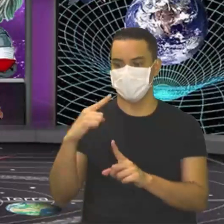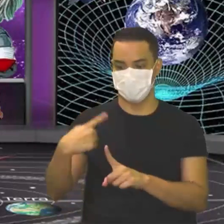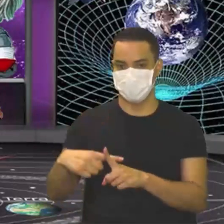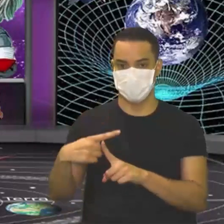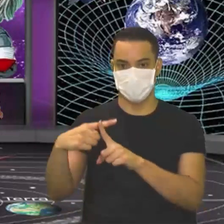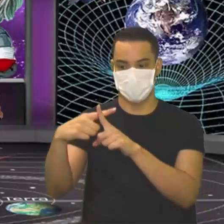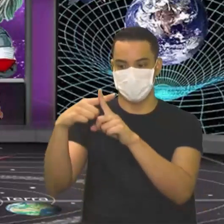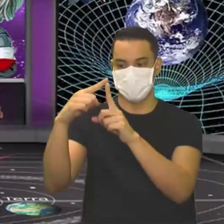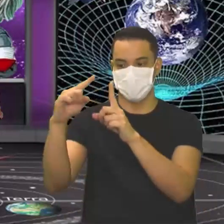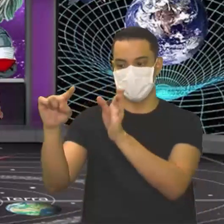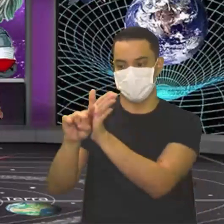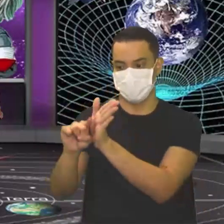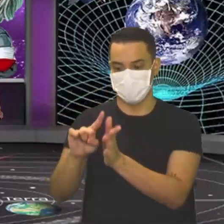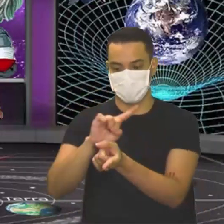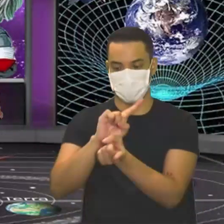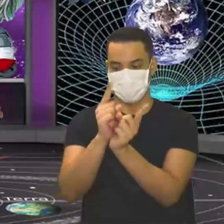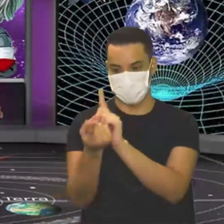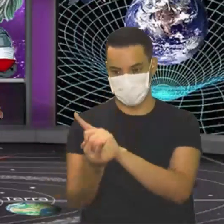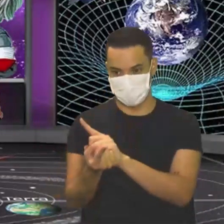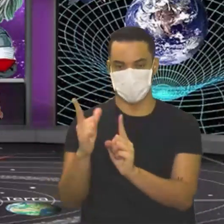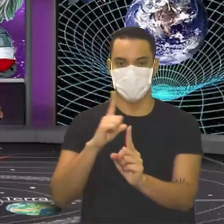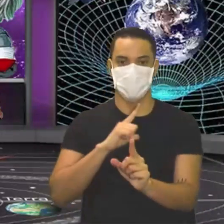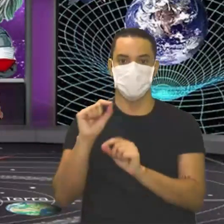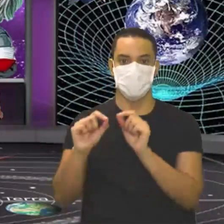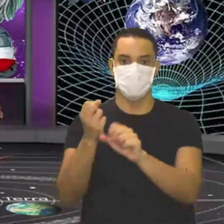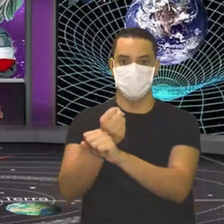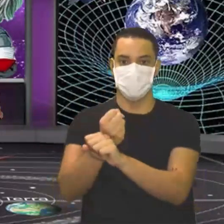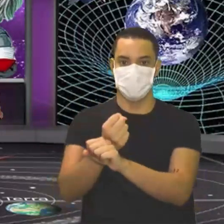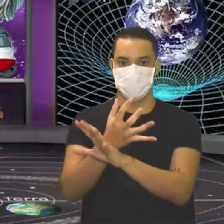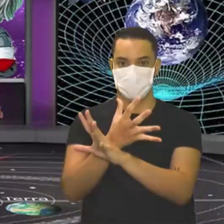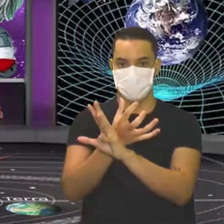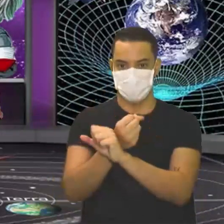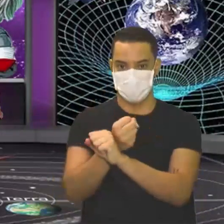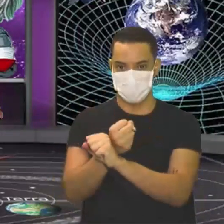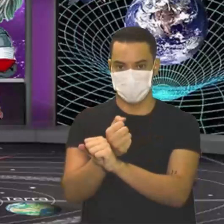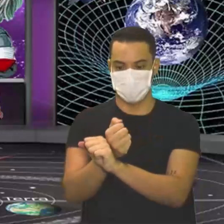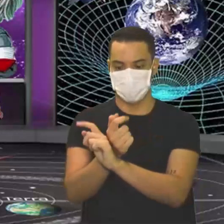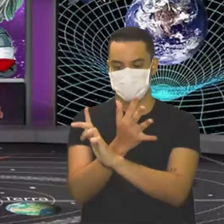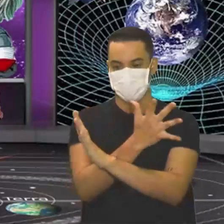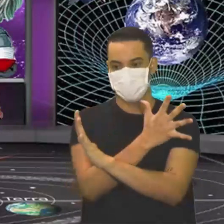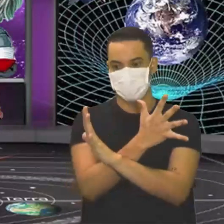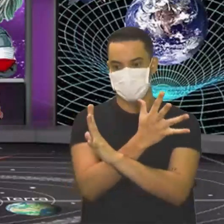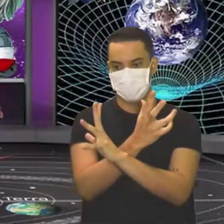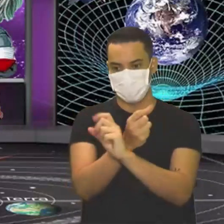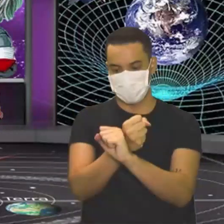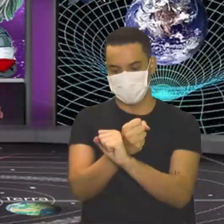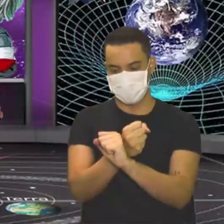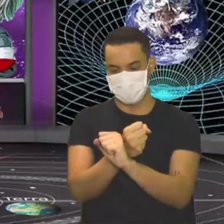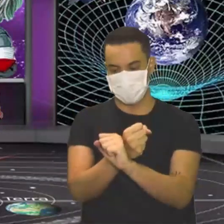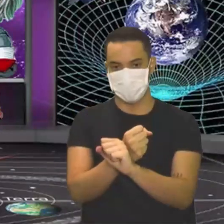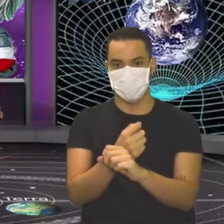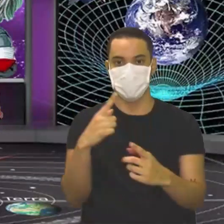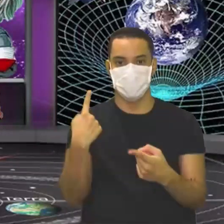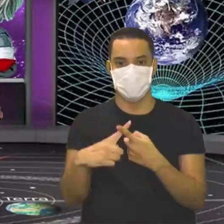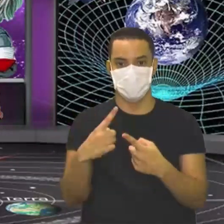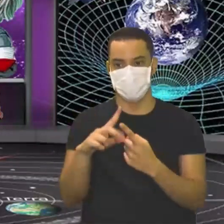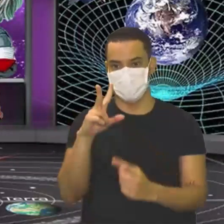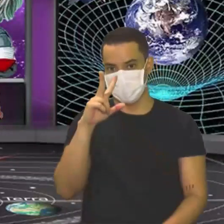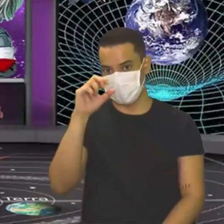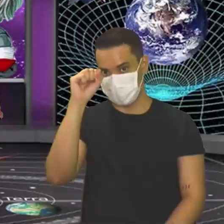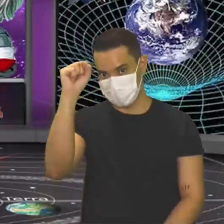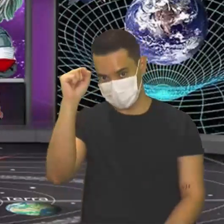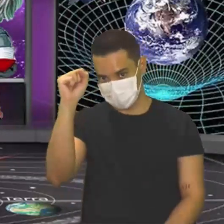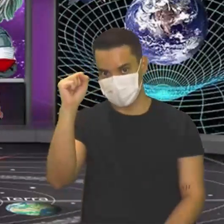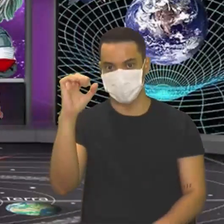sinais contrários de carga, eu tenho atração eletrostática, correto? Que é força elétrica